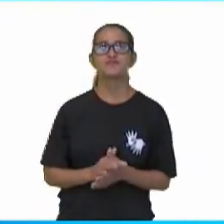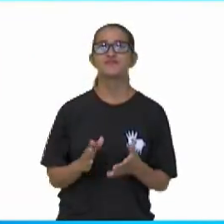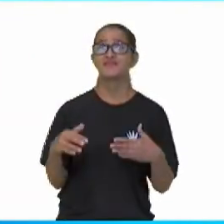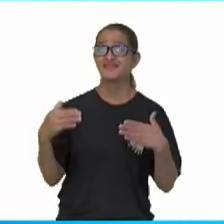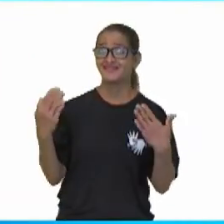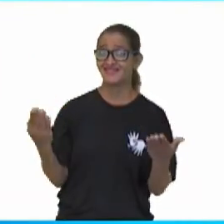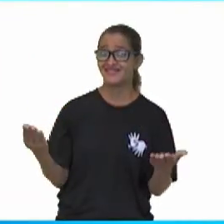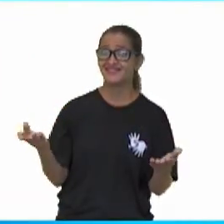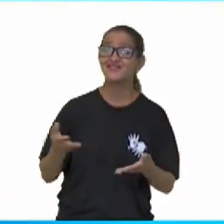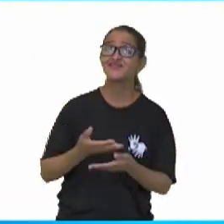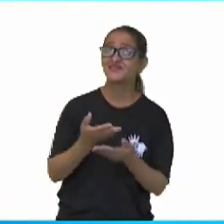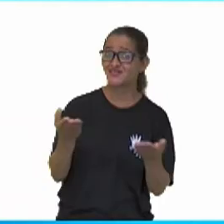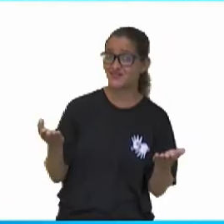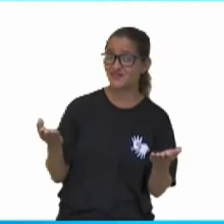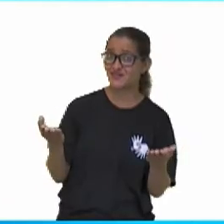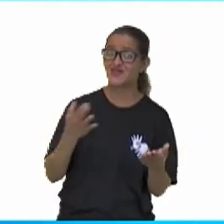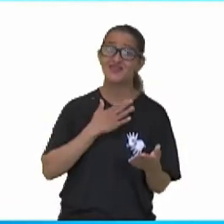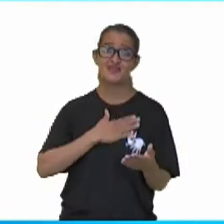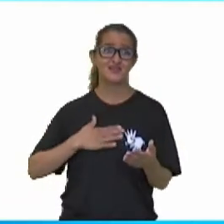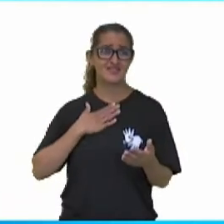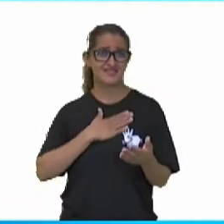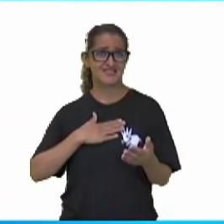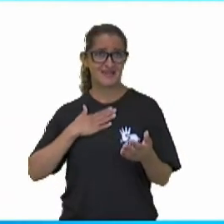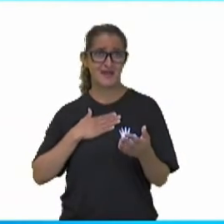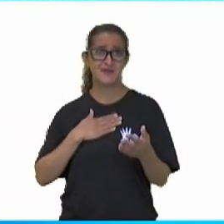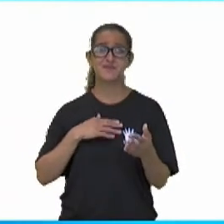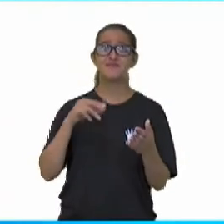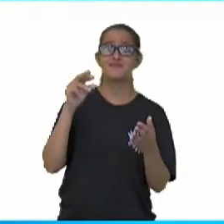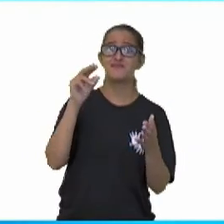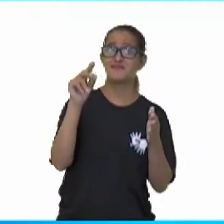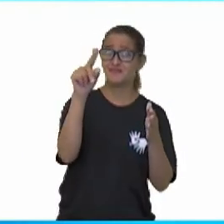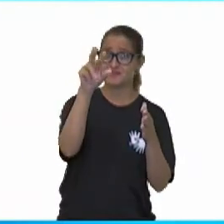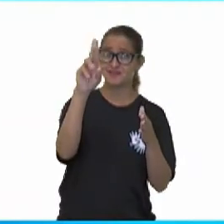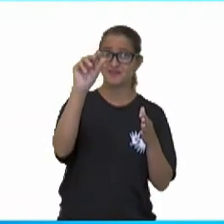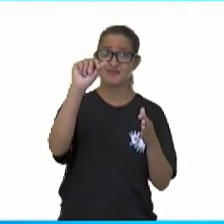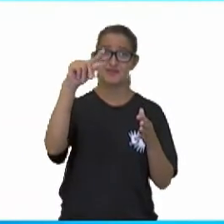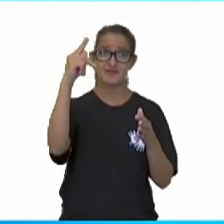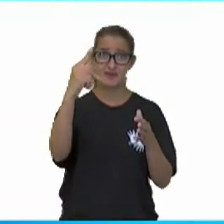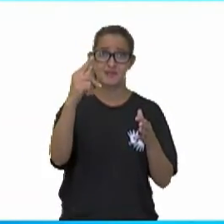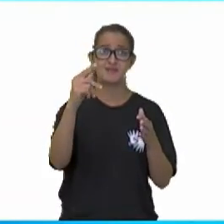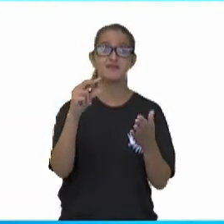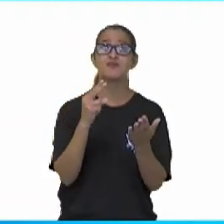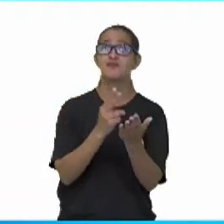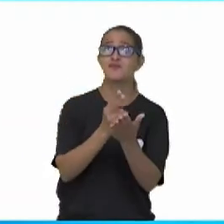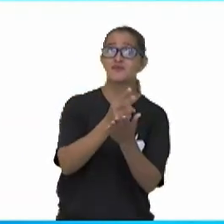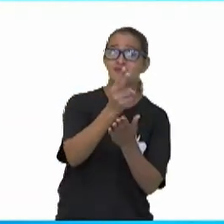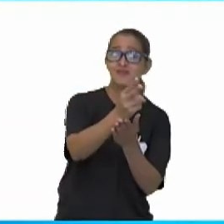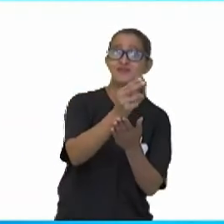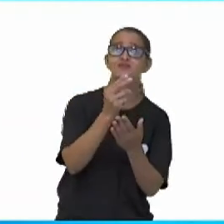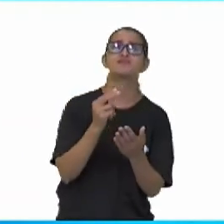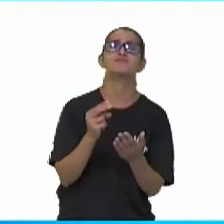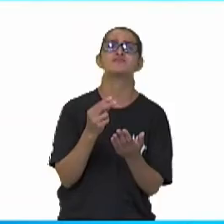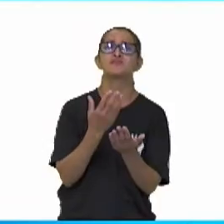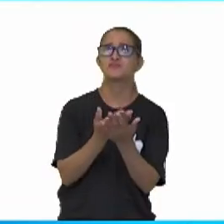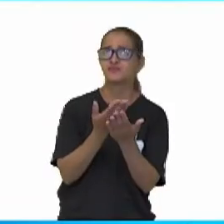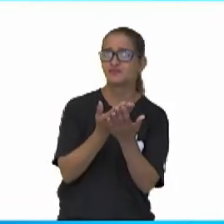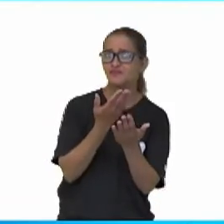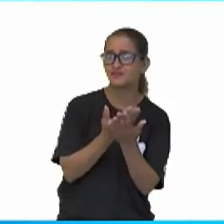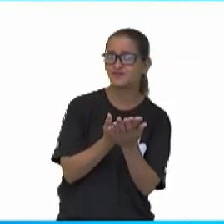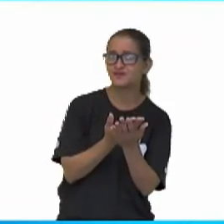Então, pessoal, gostaram do rap da língua portuguesa? Então, vamos dar continuidade aos nossos estudos?